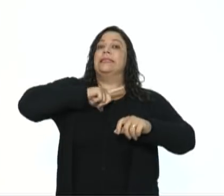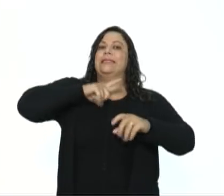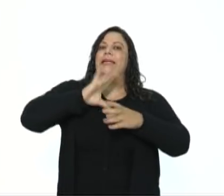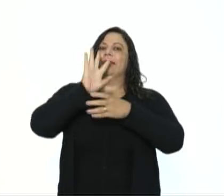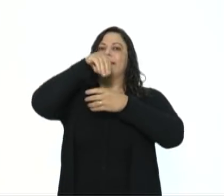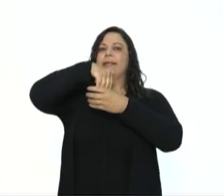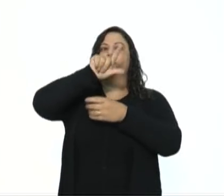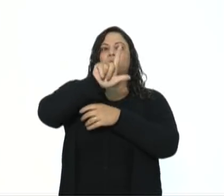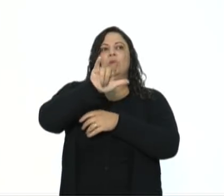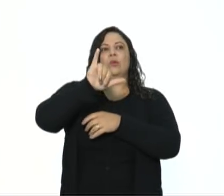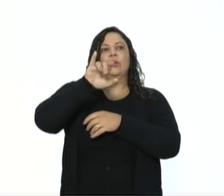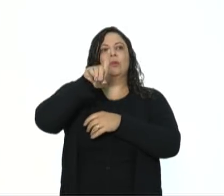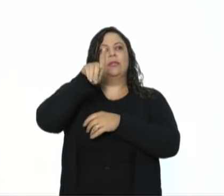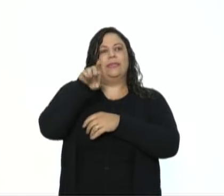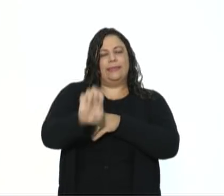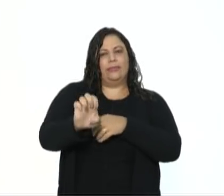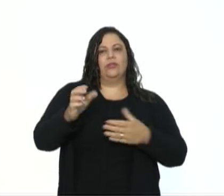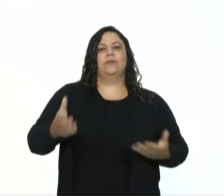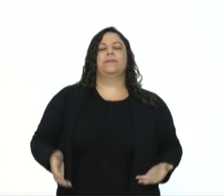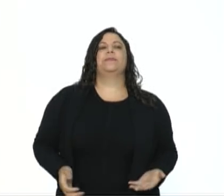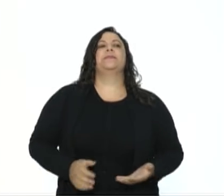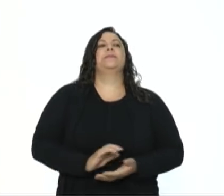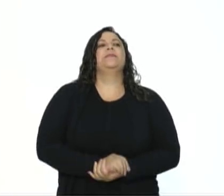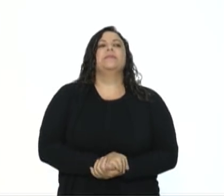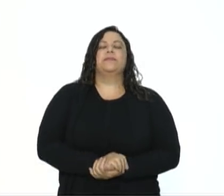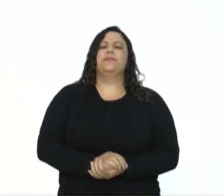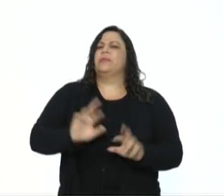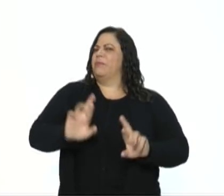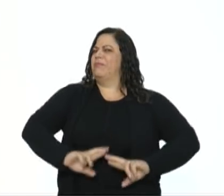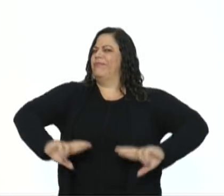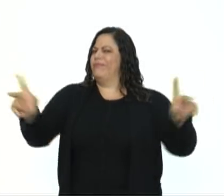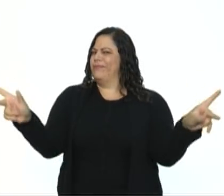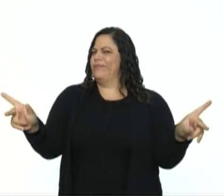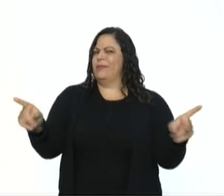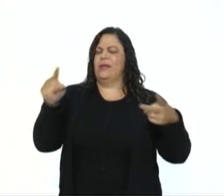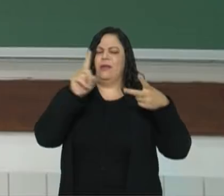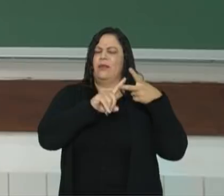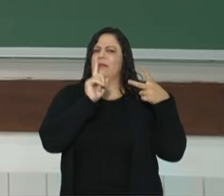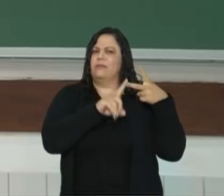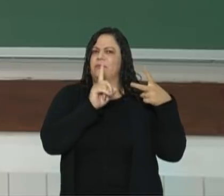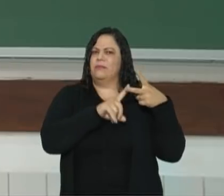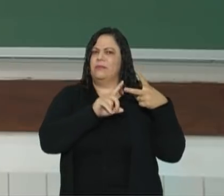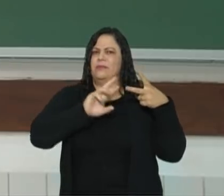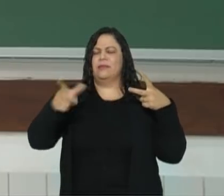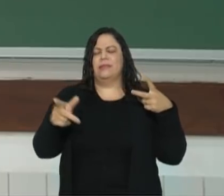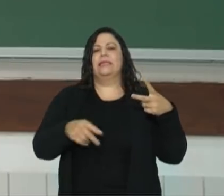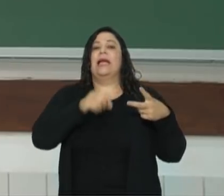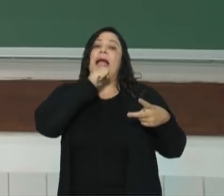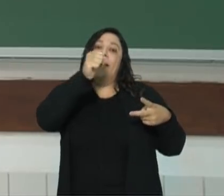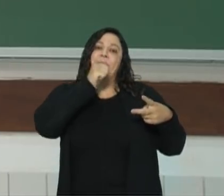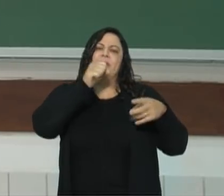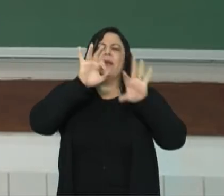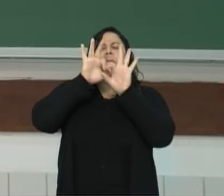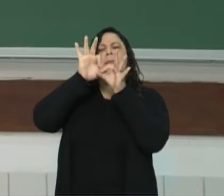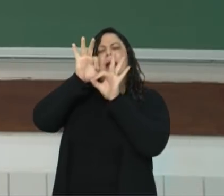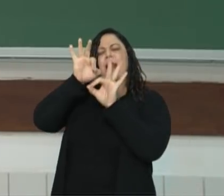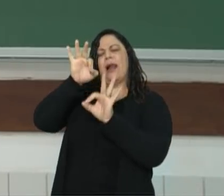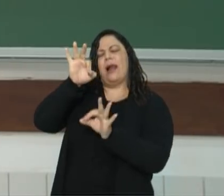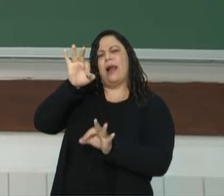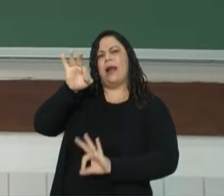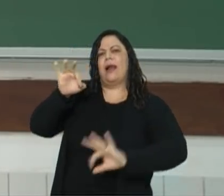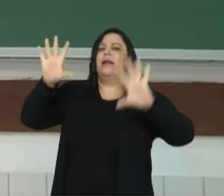Então, são 2 semelhanças, beleza? Diferenças. Reportagem é mais longa, ela aprofunda